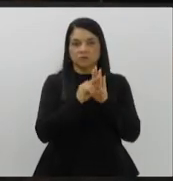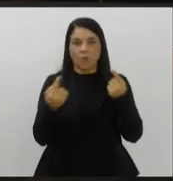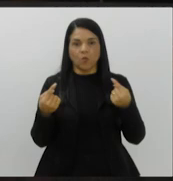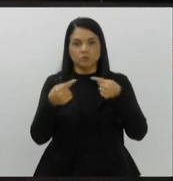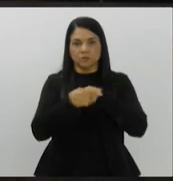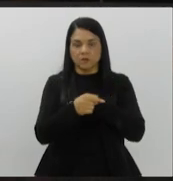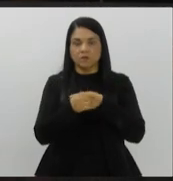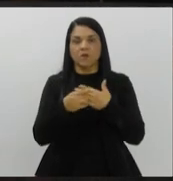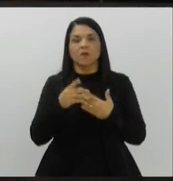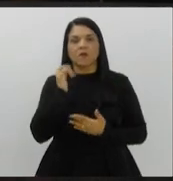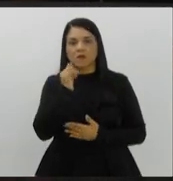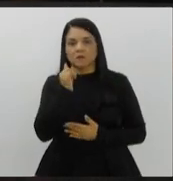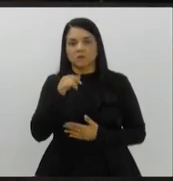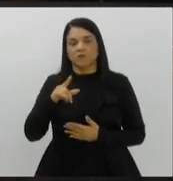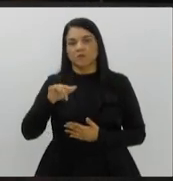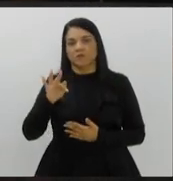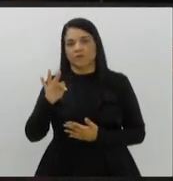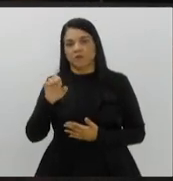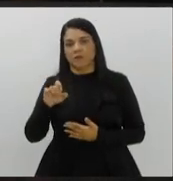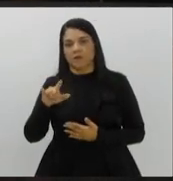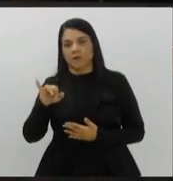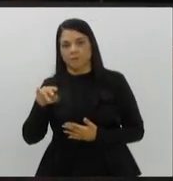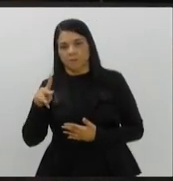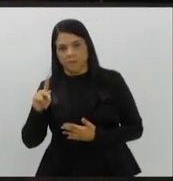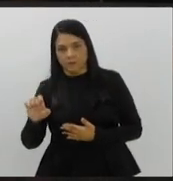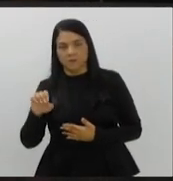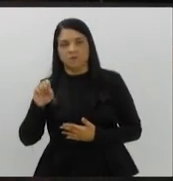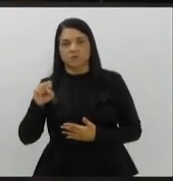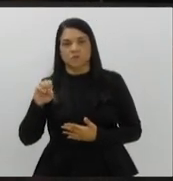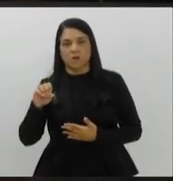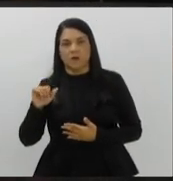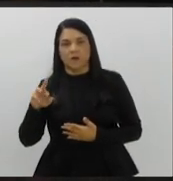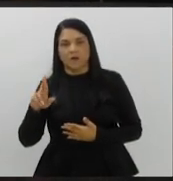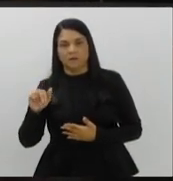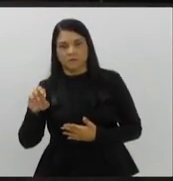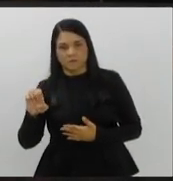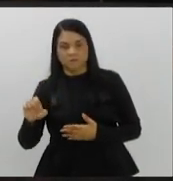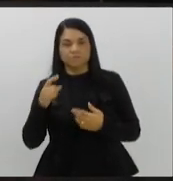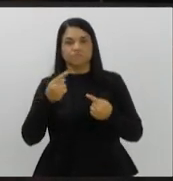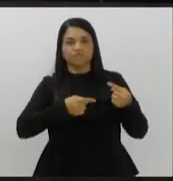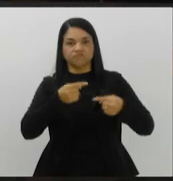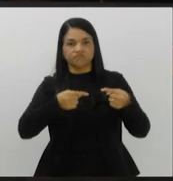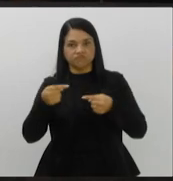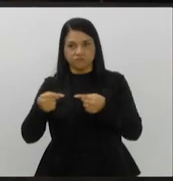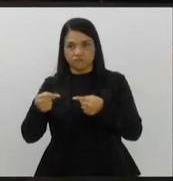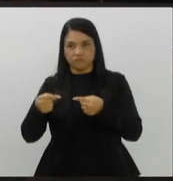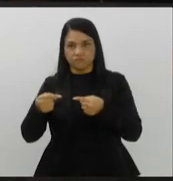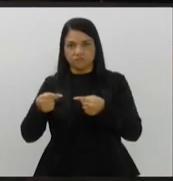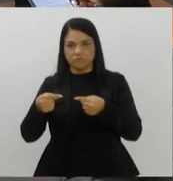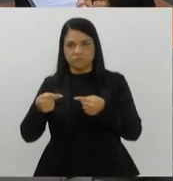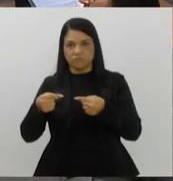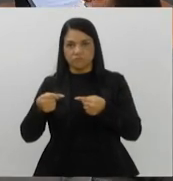deputados Felipe Soares e Felipe Soares. Em discussão, não havendo quem queira discutir,